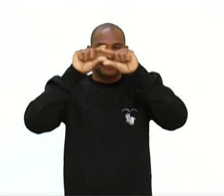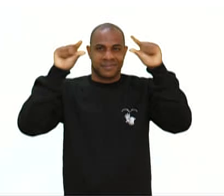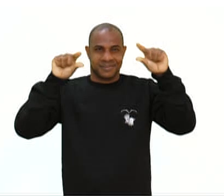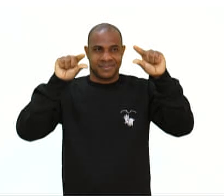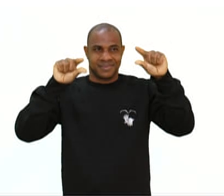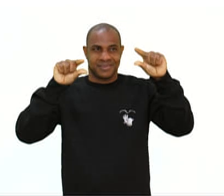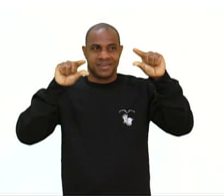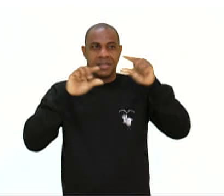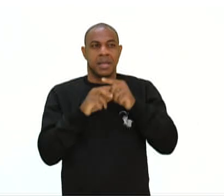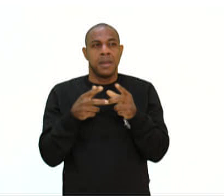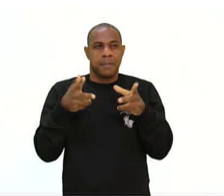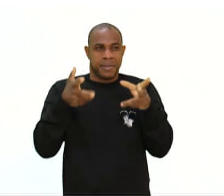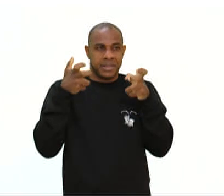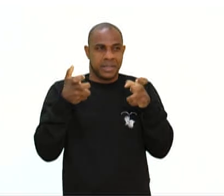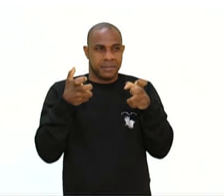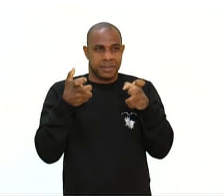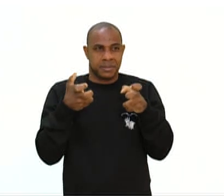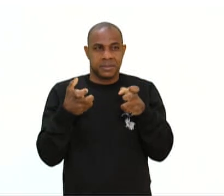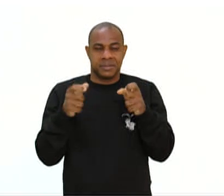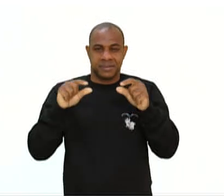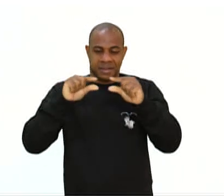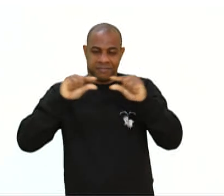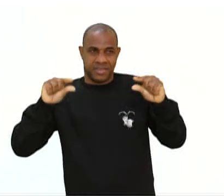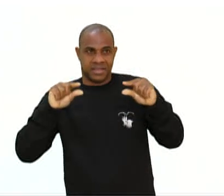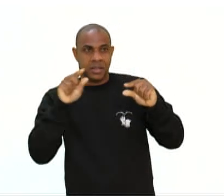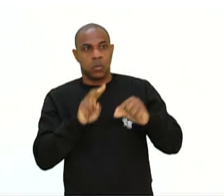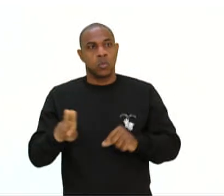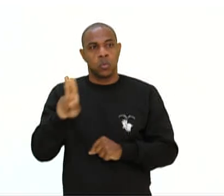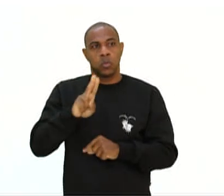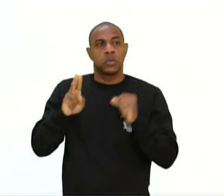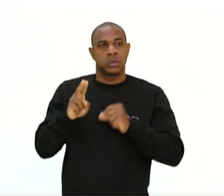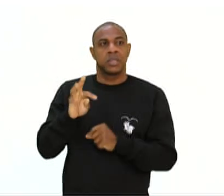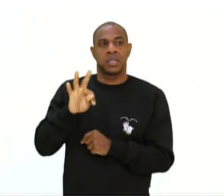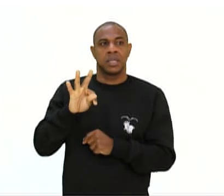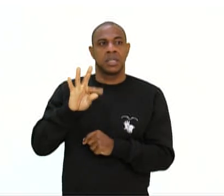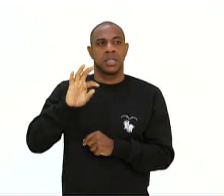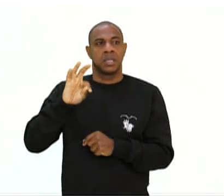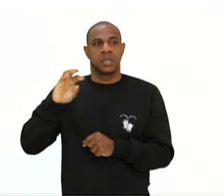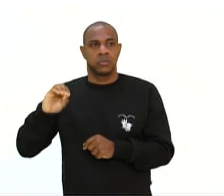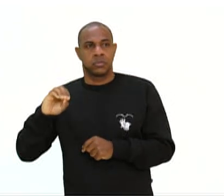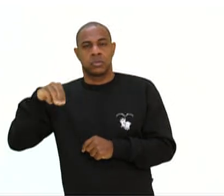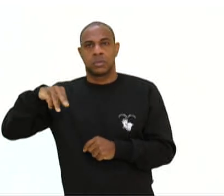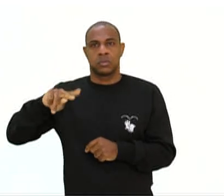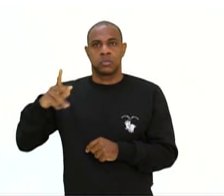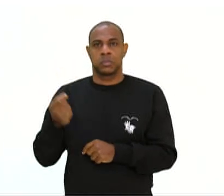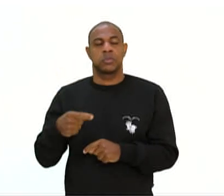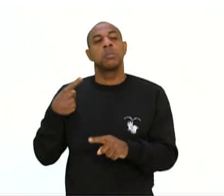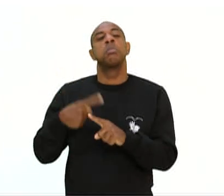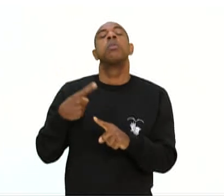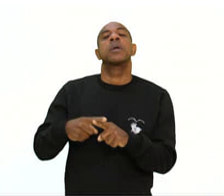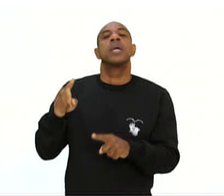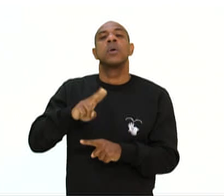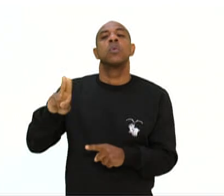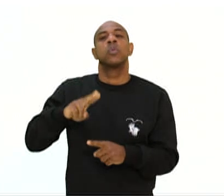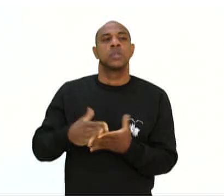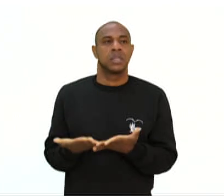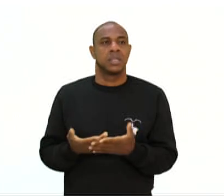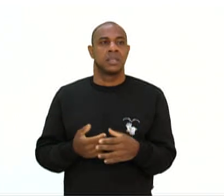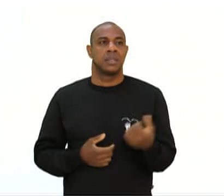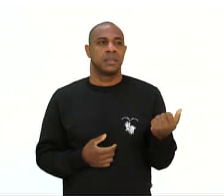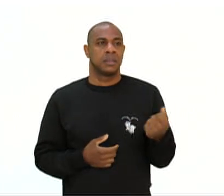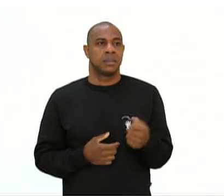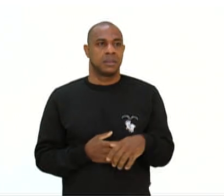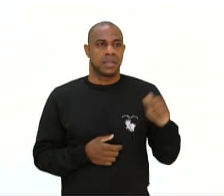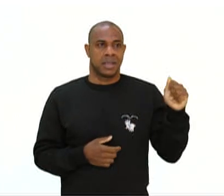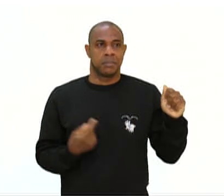fácil. Percebe-se nessa frase da música o uso de too much. Seu uso é devido à intensidade que foi dada à ação que